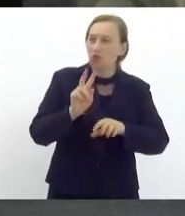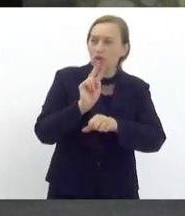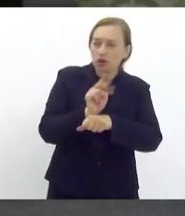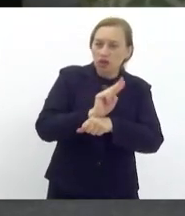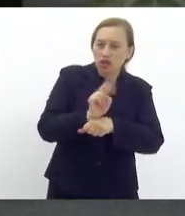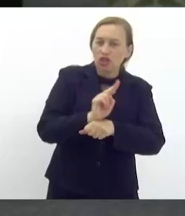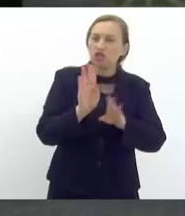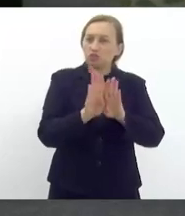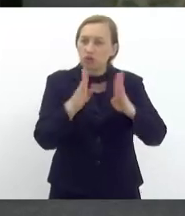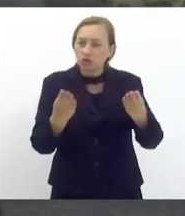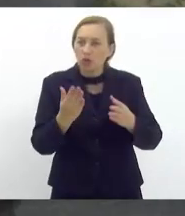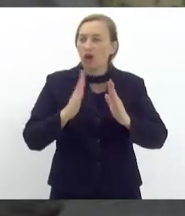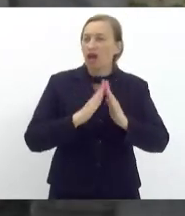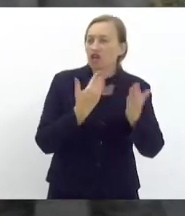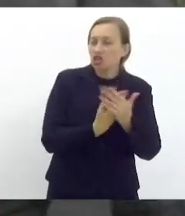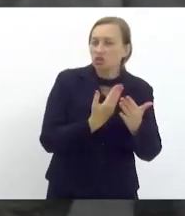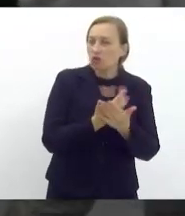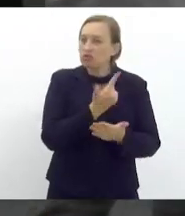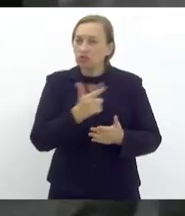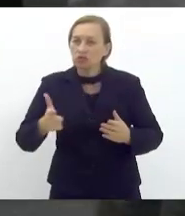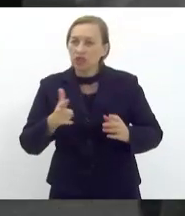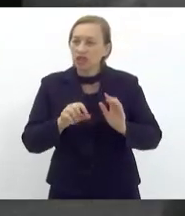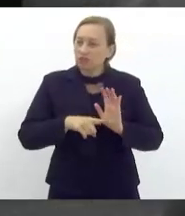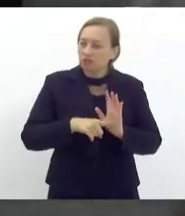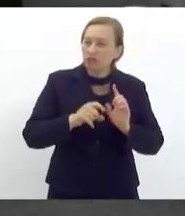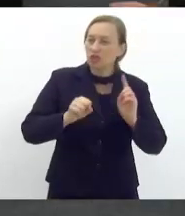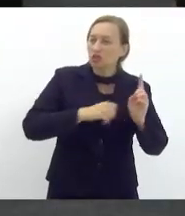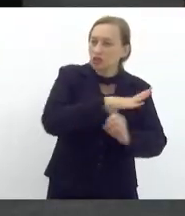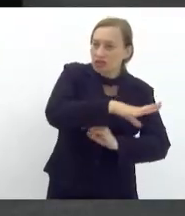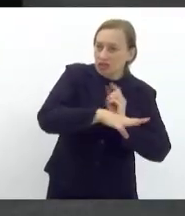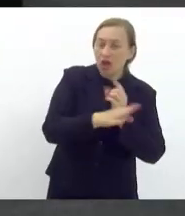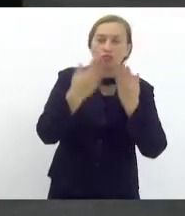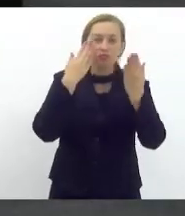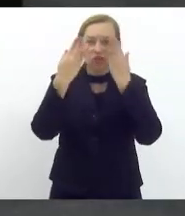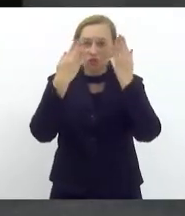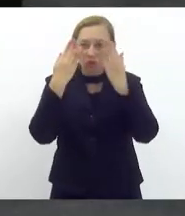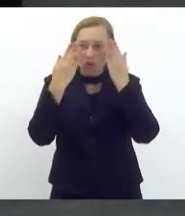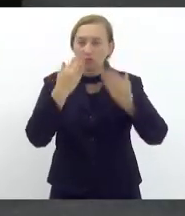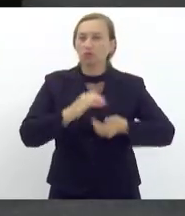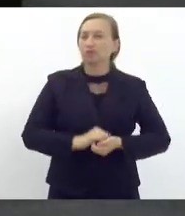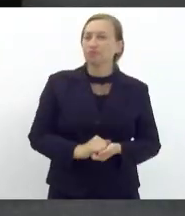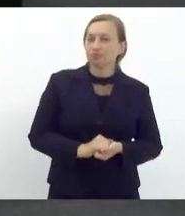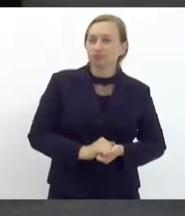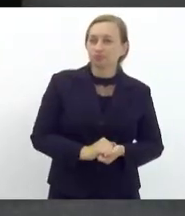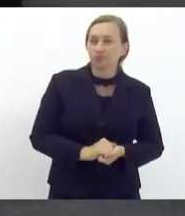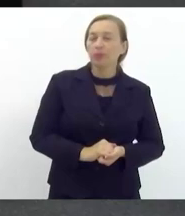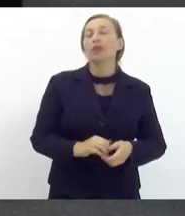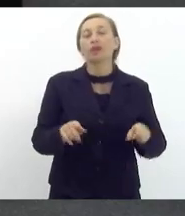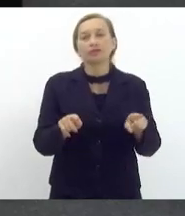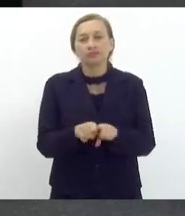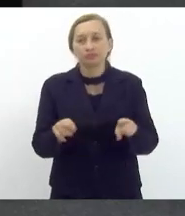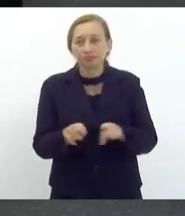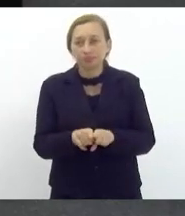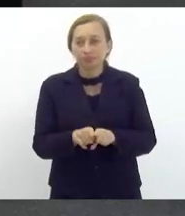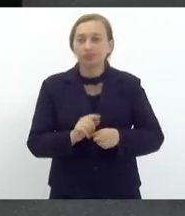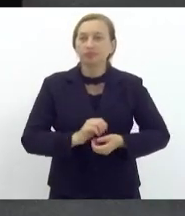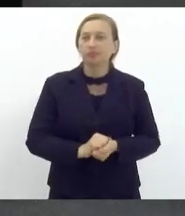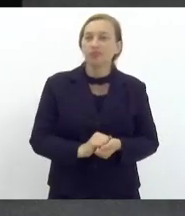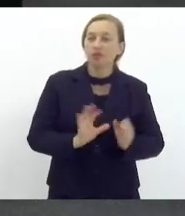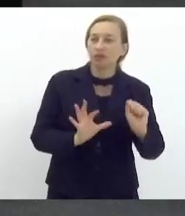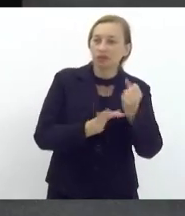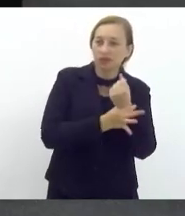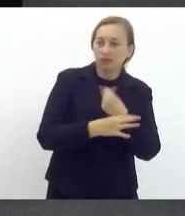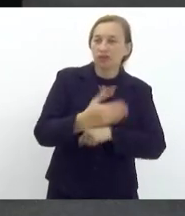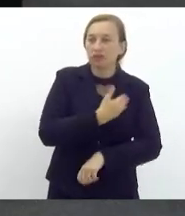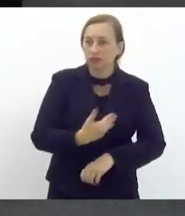não têm assistentes social não tem é psicólogo passa também por uma integração com a segurança